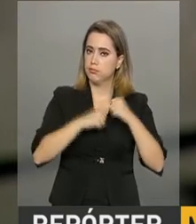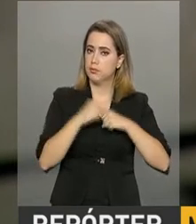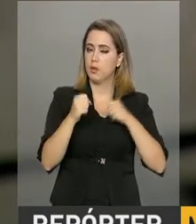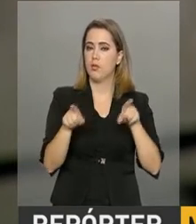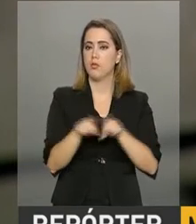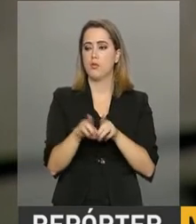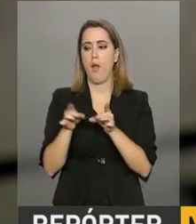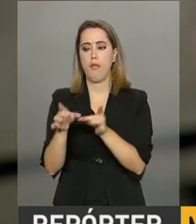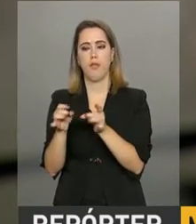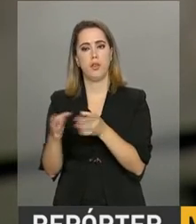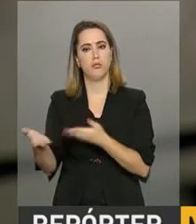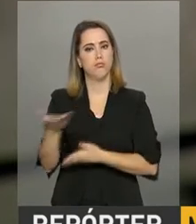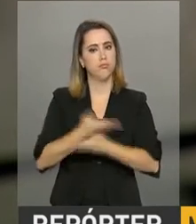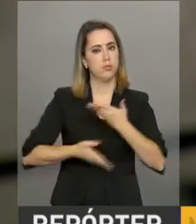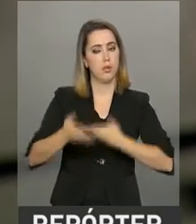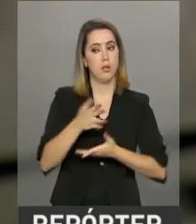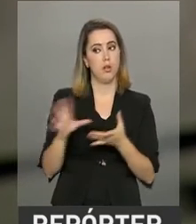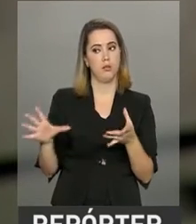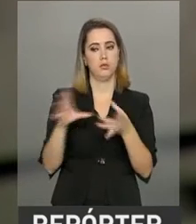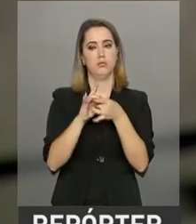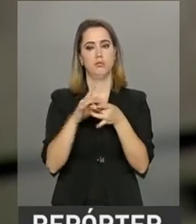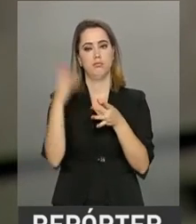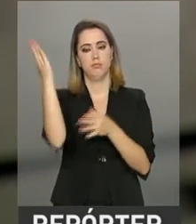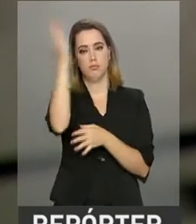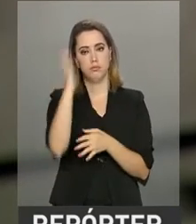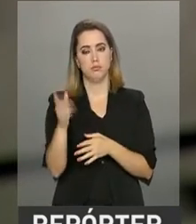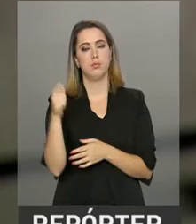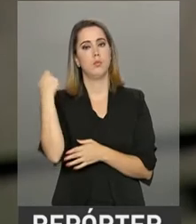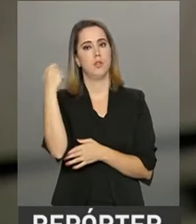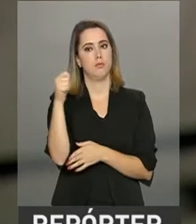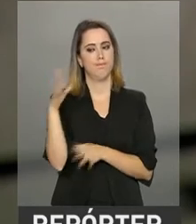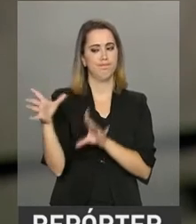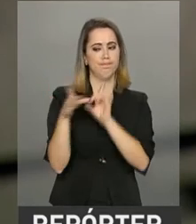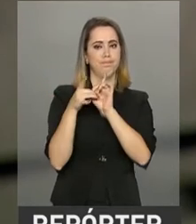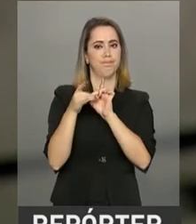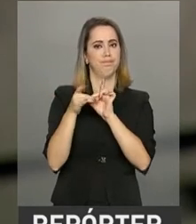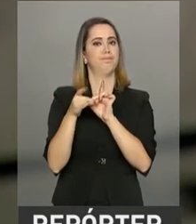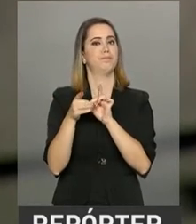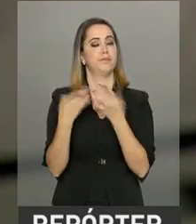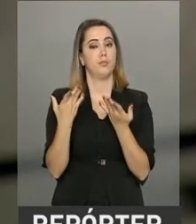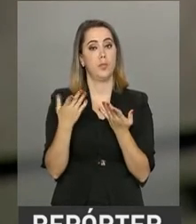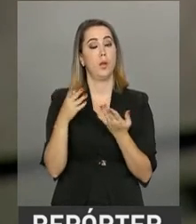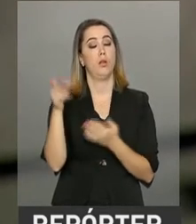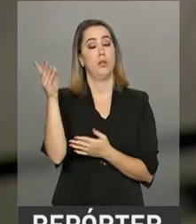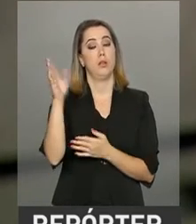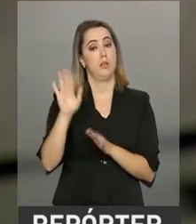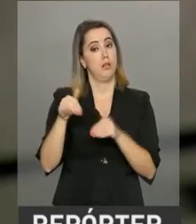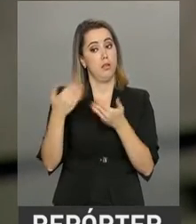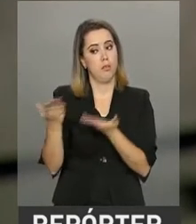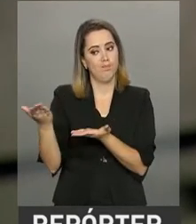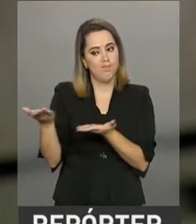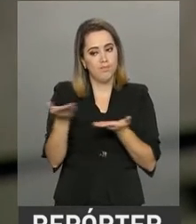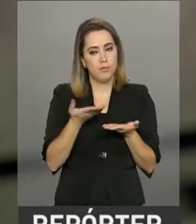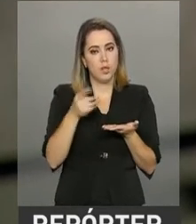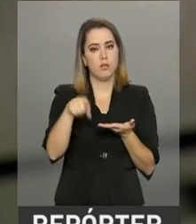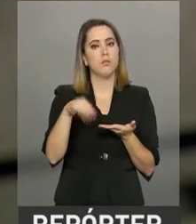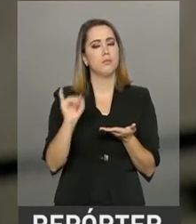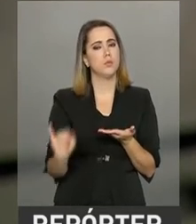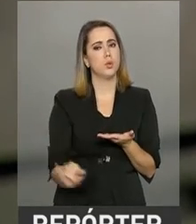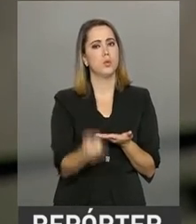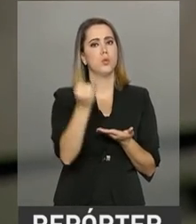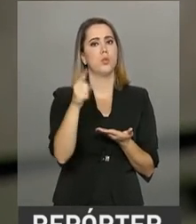que a parceria entre brasil e argentina se intensificou e a visita do presidente macri foi uma oportunidade